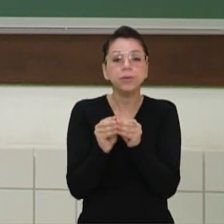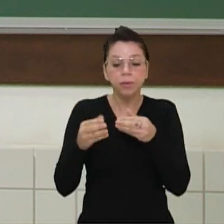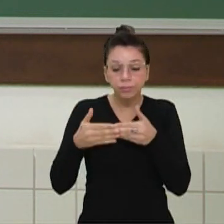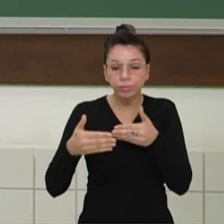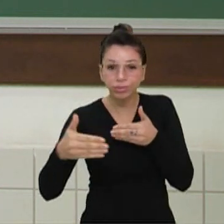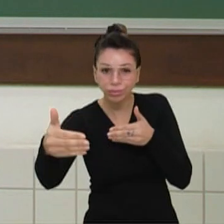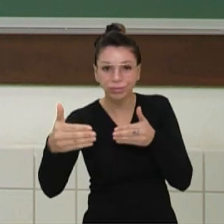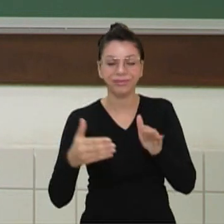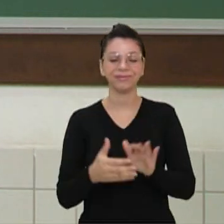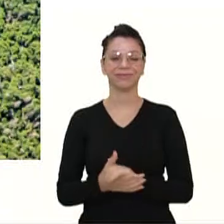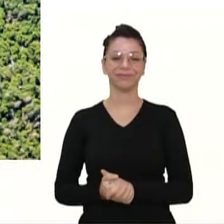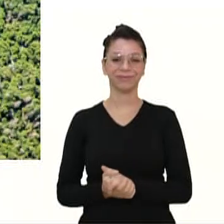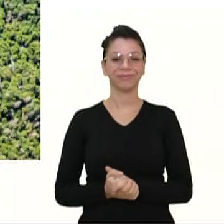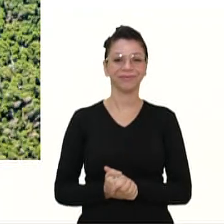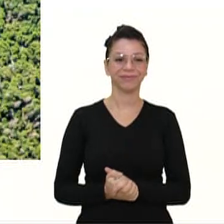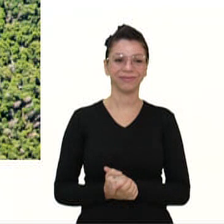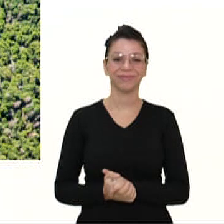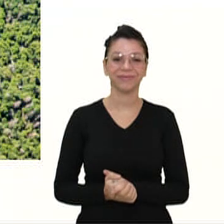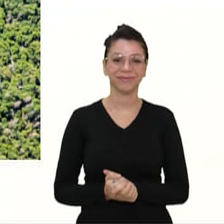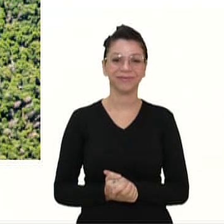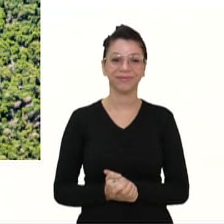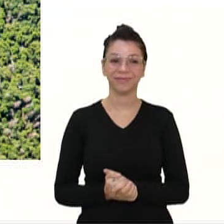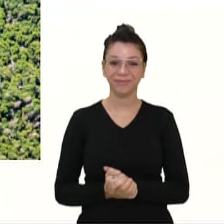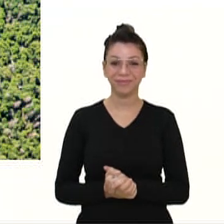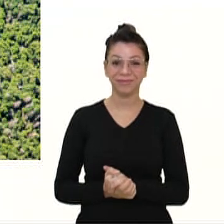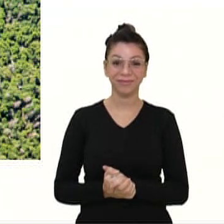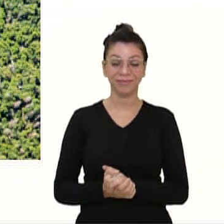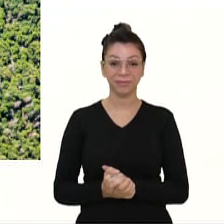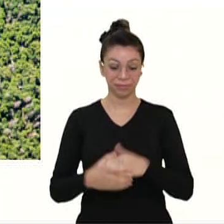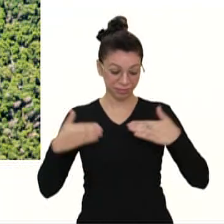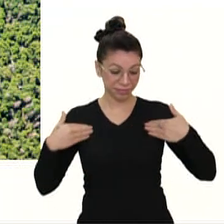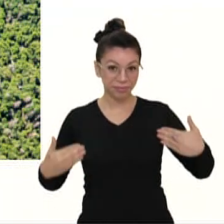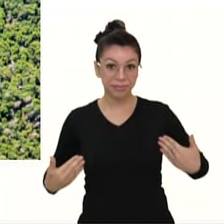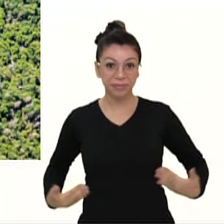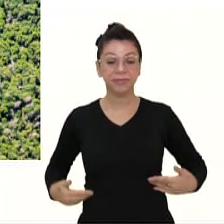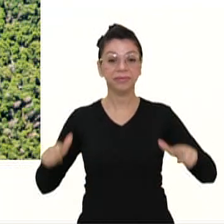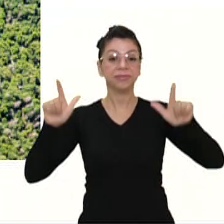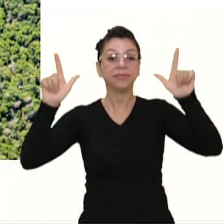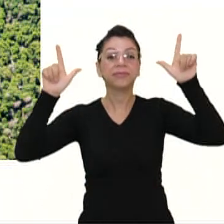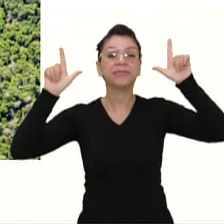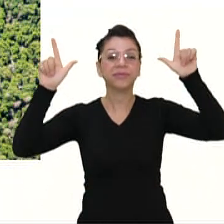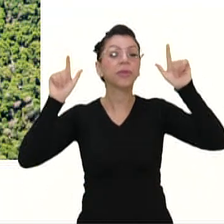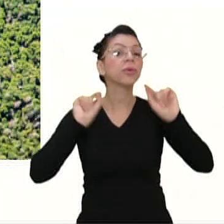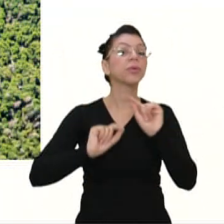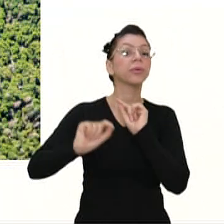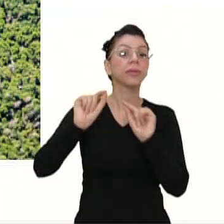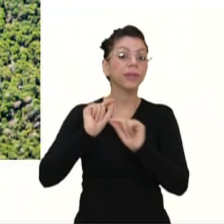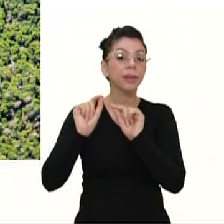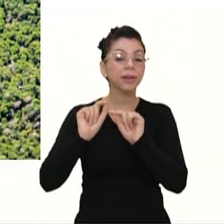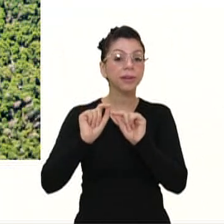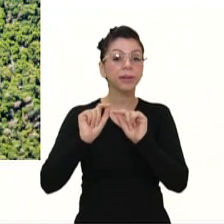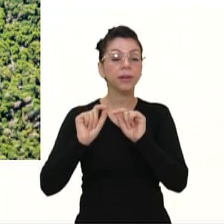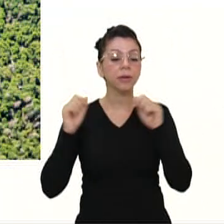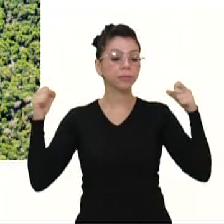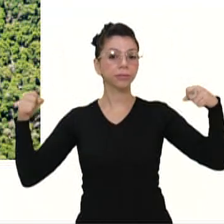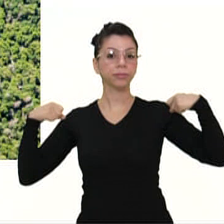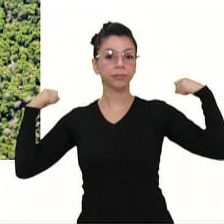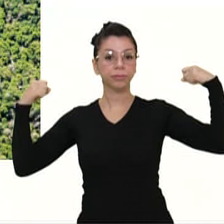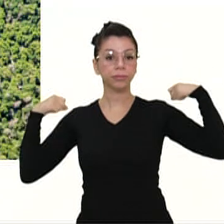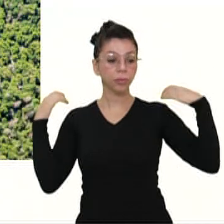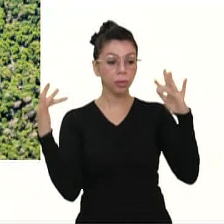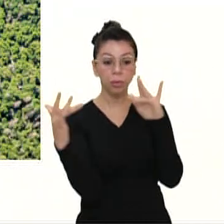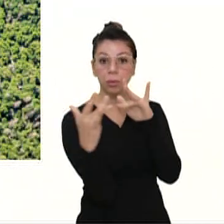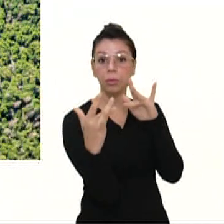Então, vamos lá. Vimos que as práticas corporais de aventura, elas são atividades que se realizam em